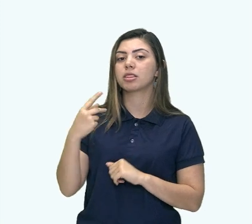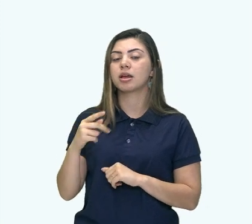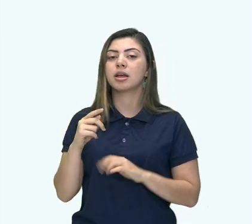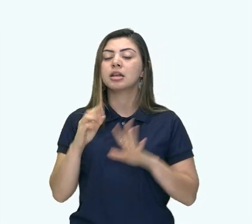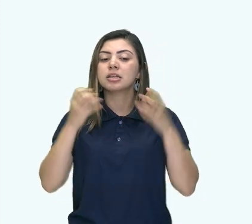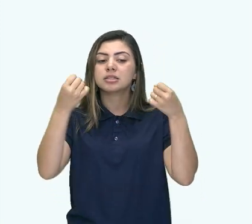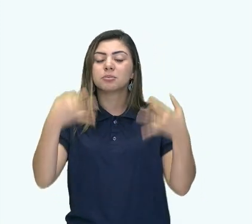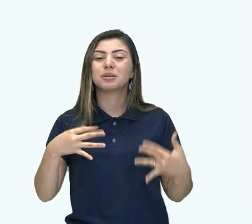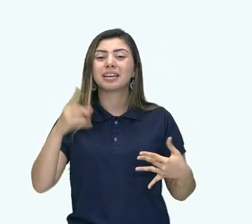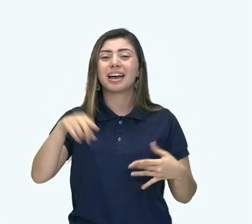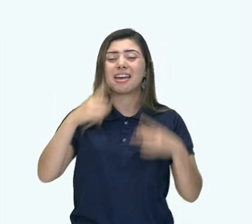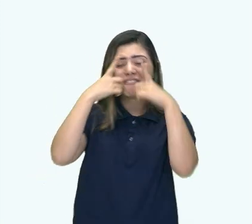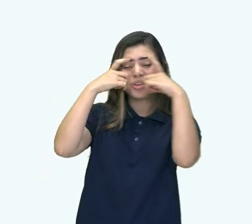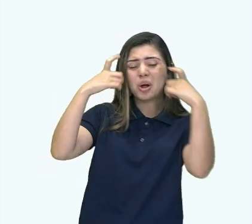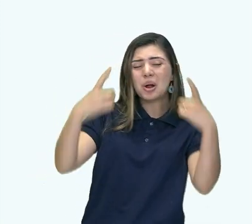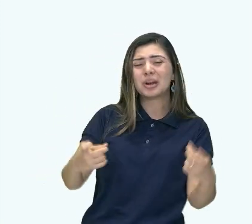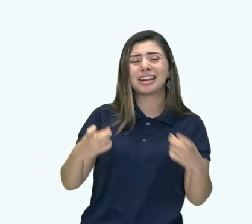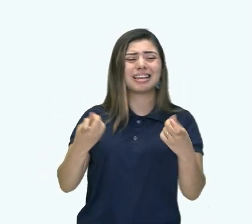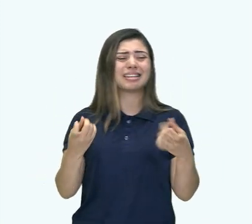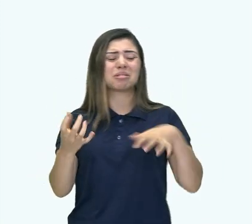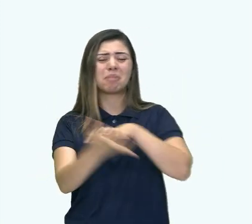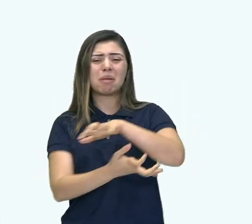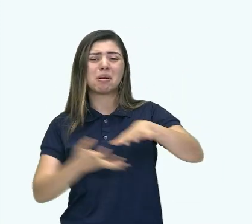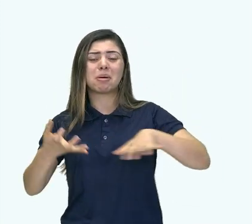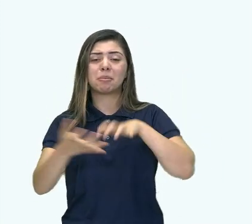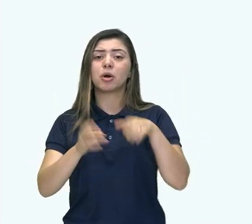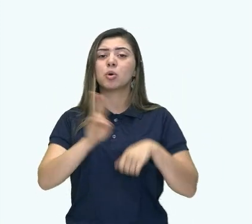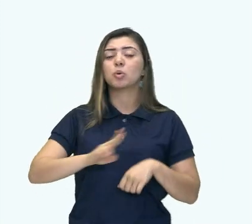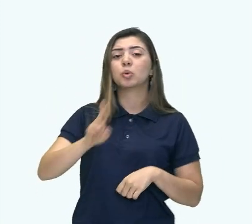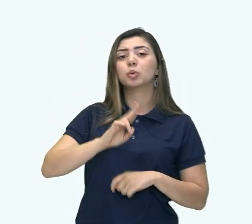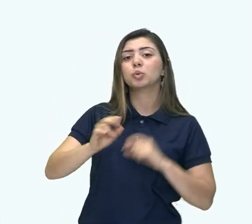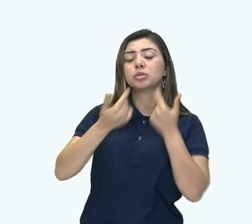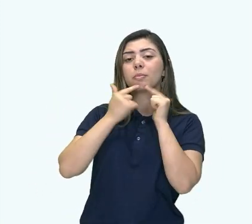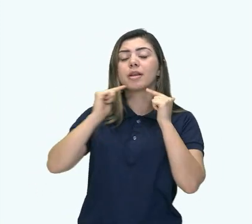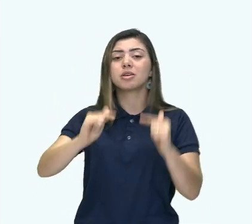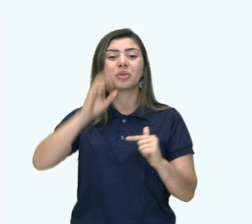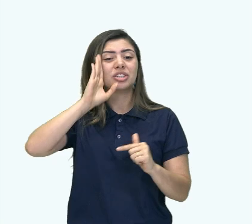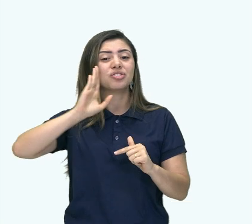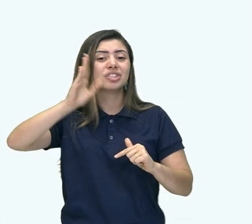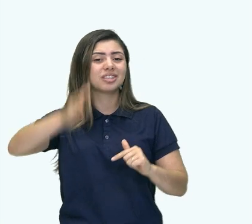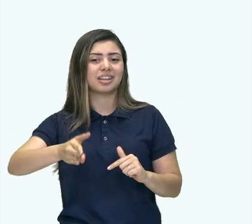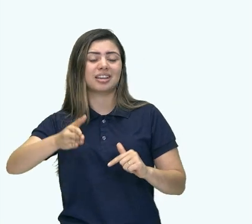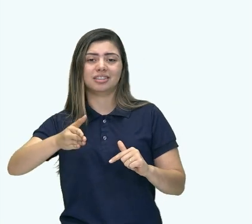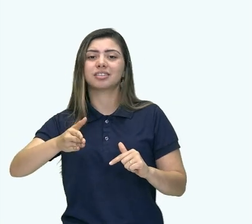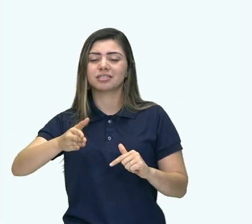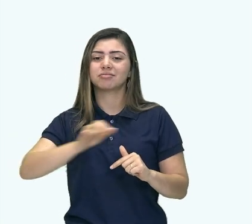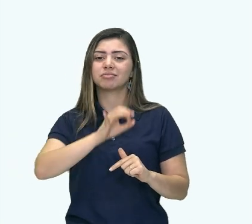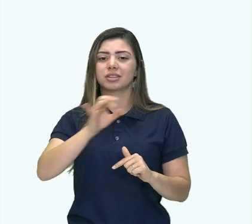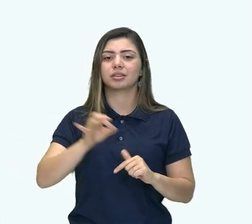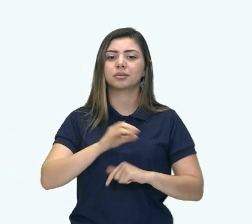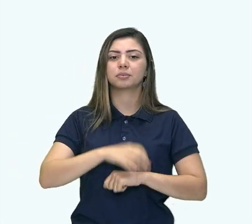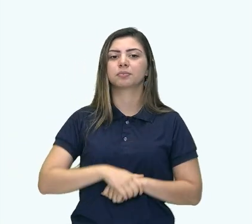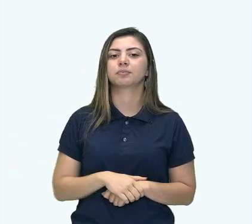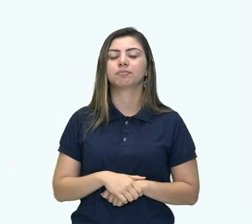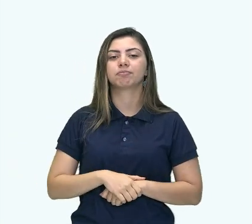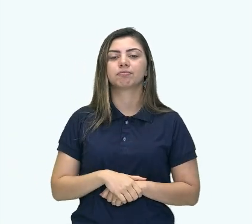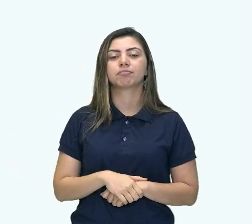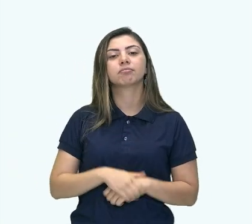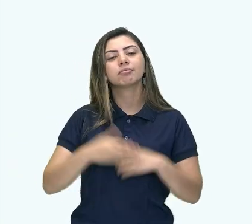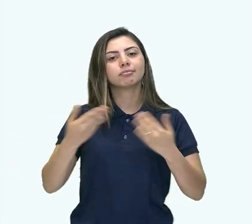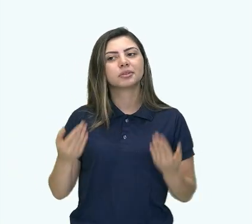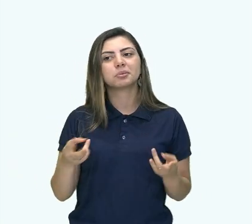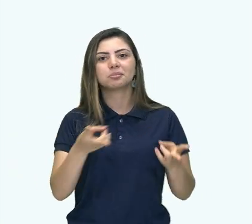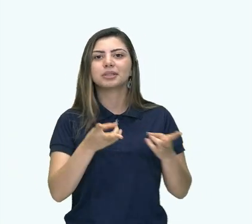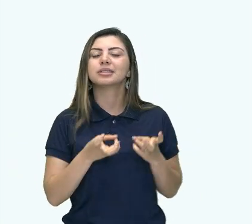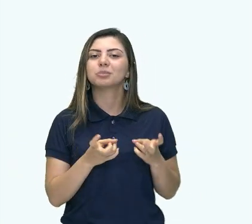e violência da época, com uma linguagem direta e impactante que chocou a crítica e os leitores. E não são coisas que a gente via